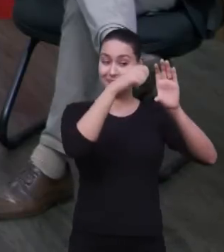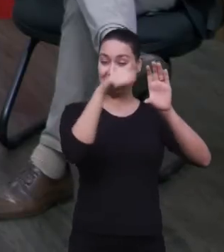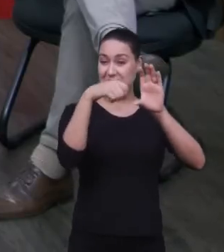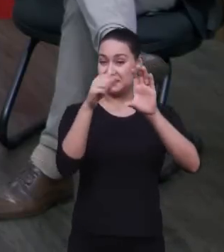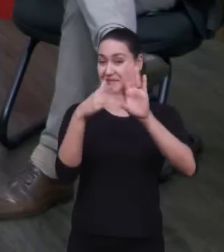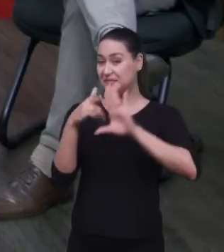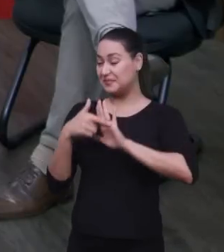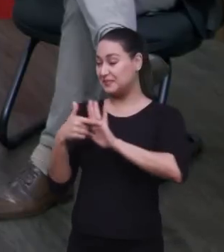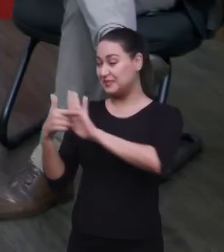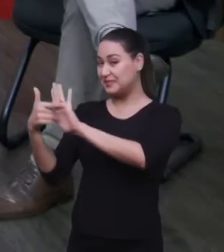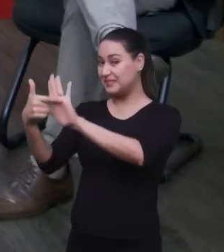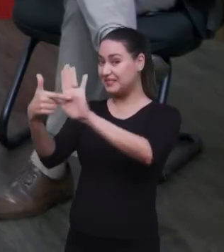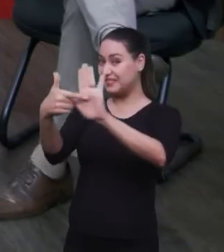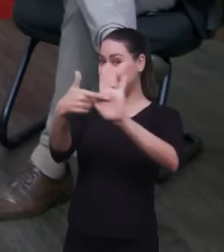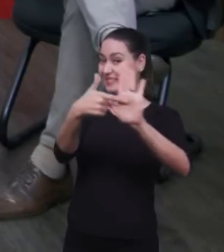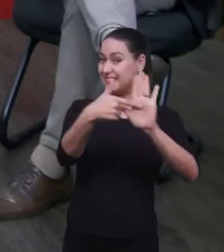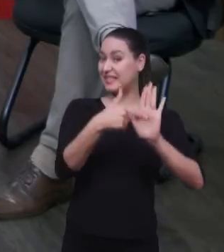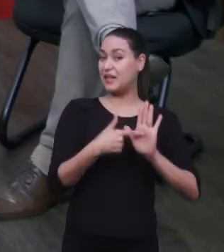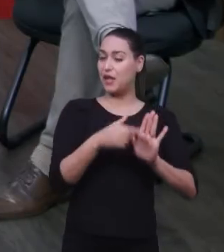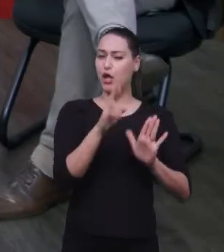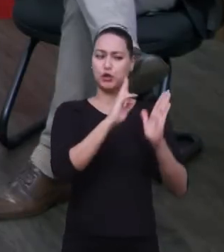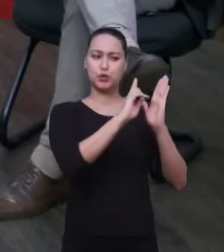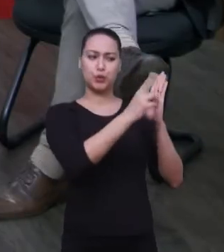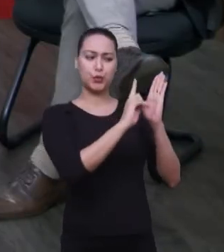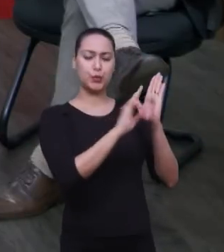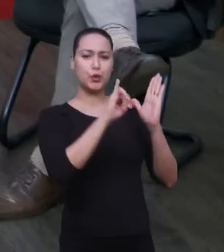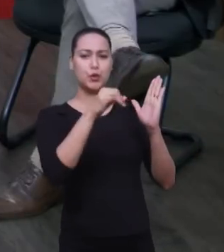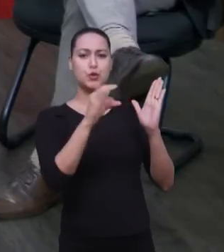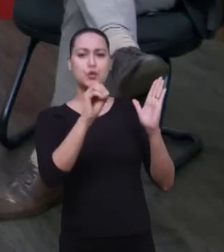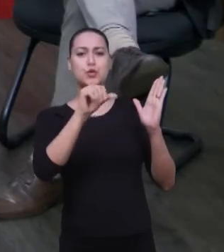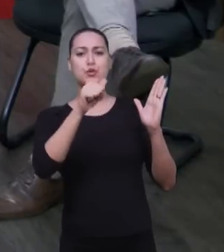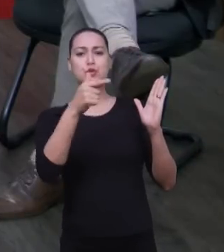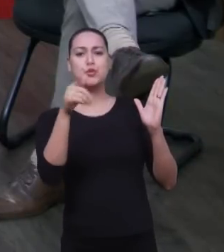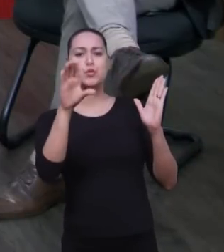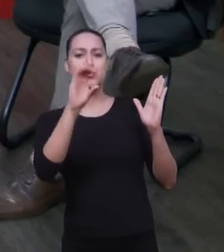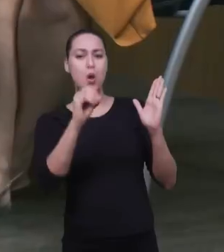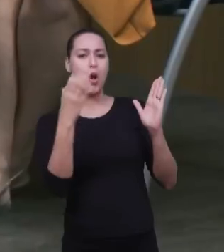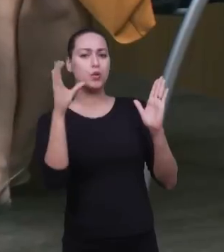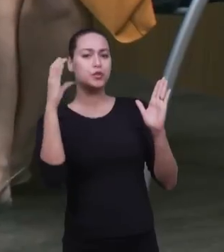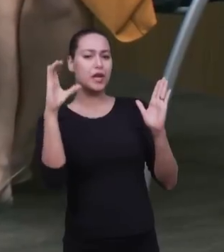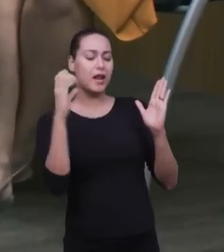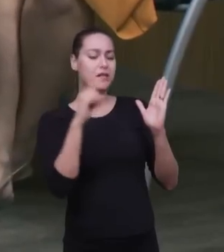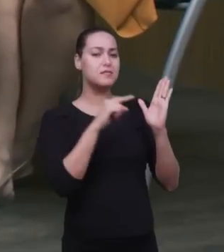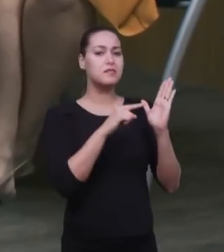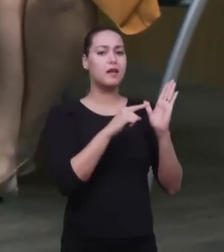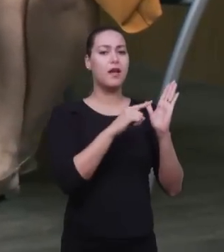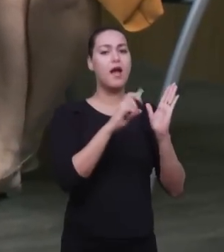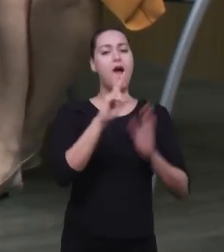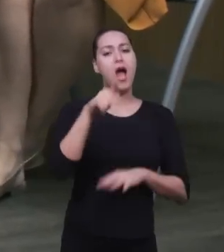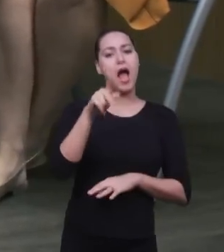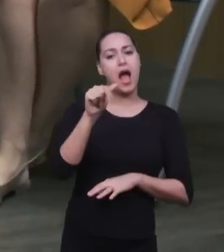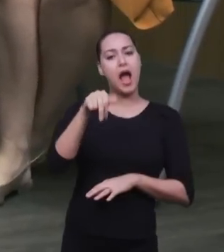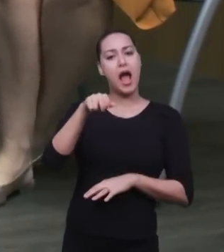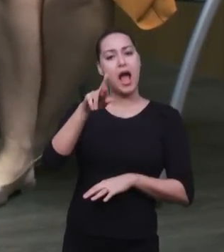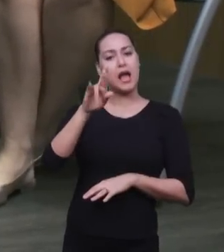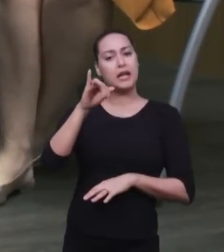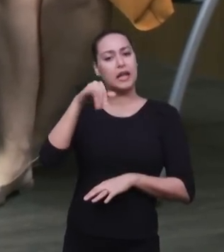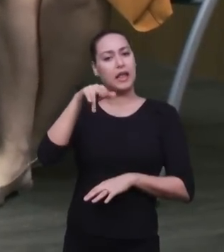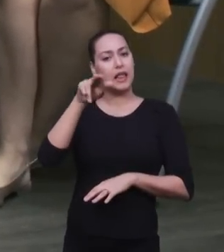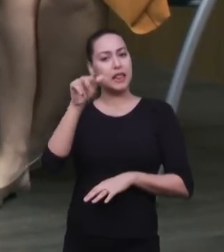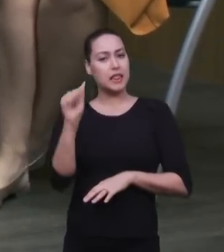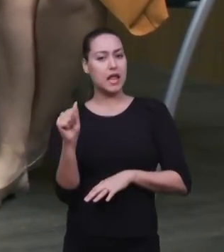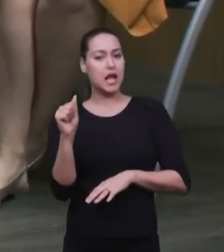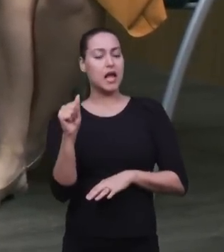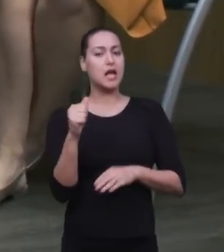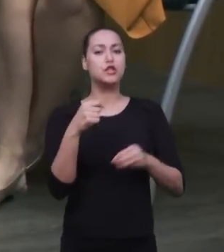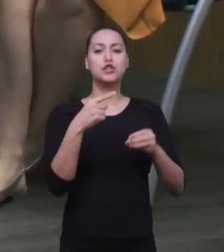vão começar a mostrar a vocês aqui. Eu vou citar os nomes: João Henrique, de Nova Brasília 2, Karina Aguirre,